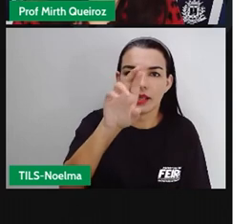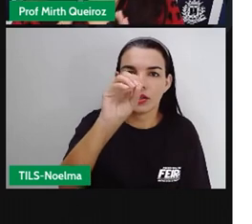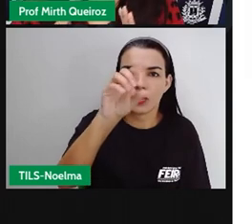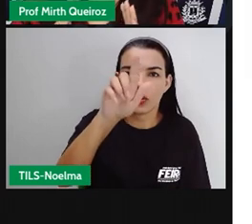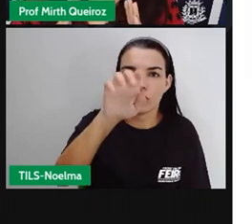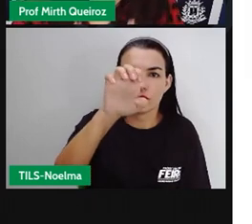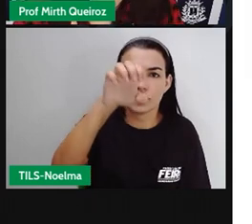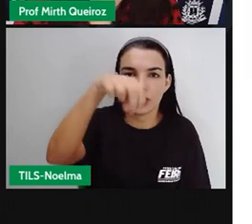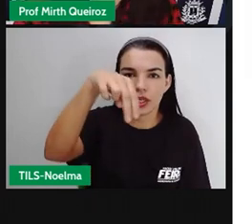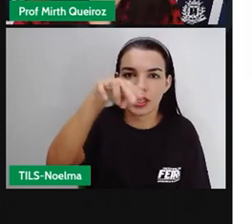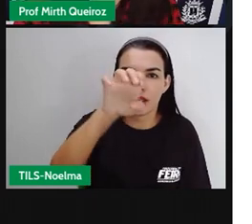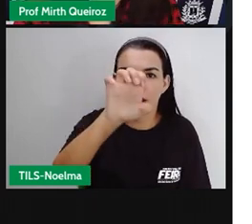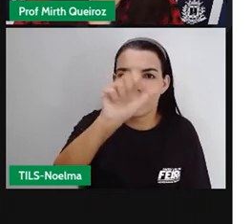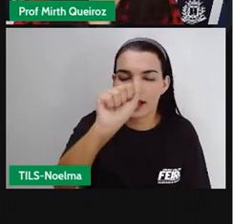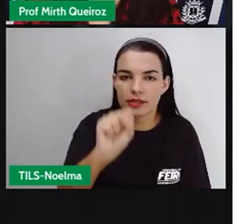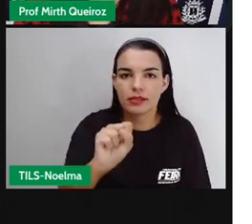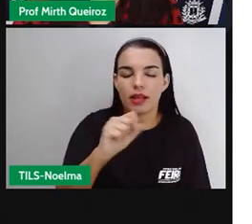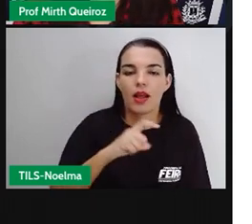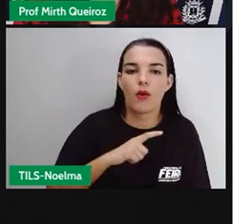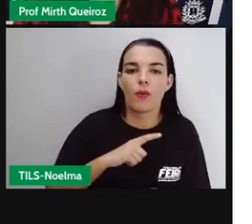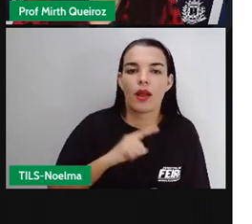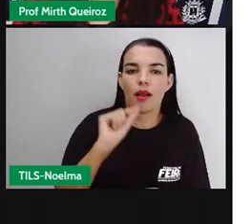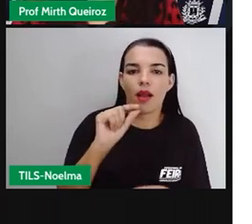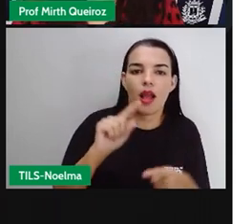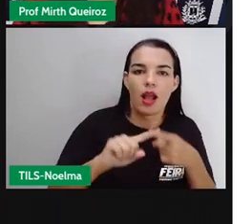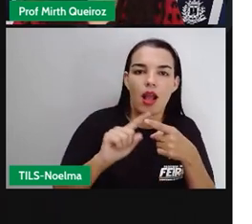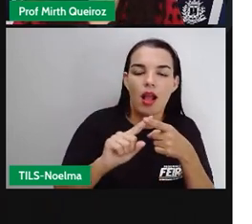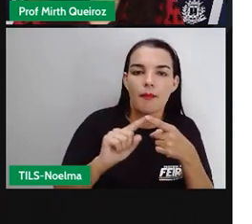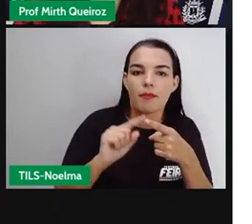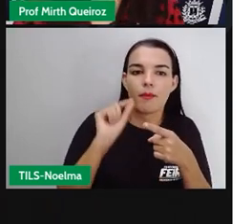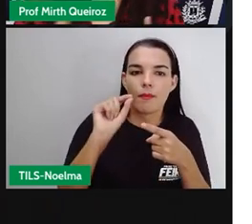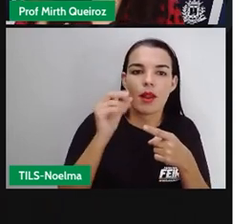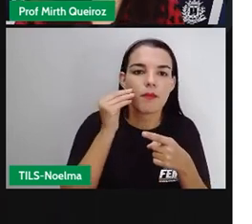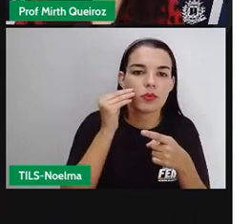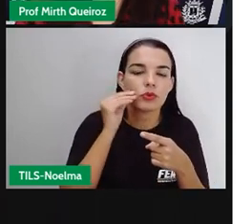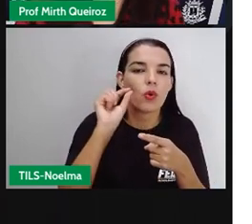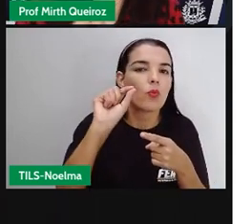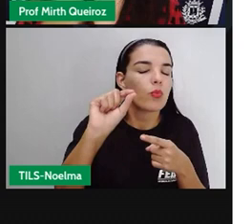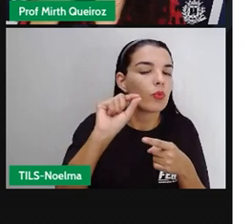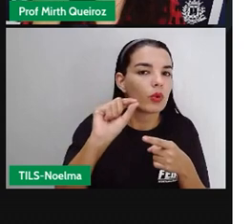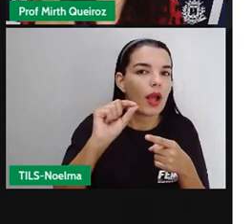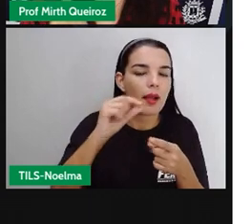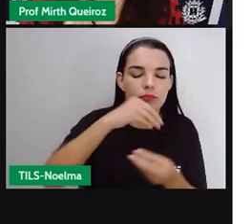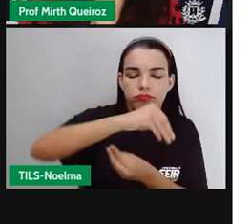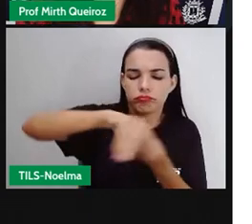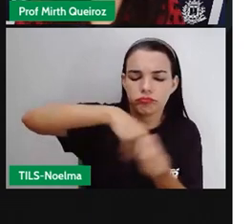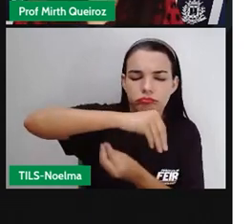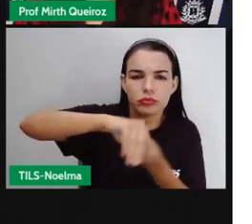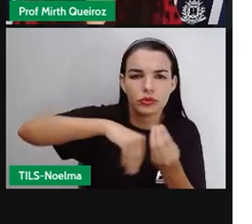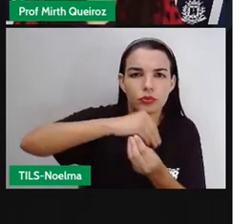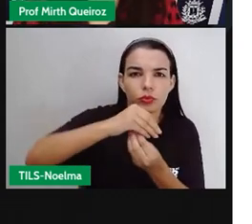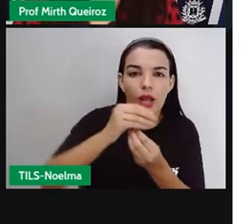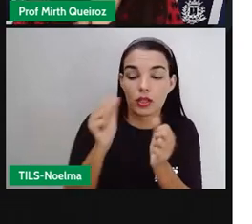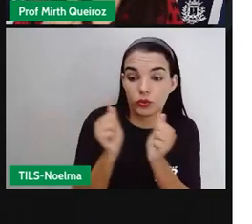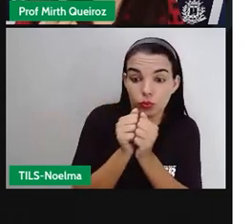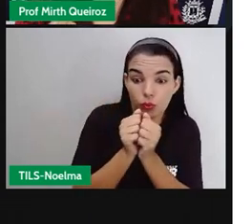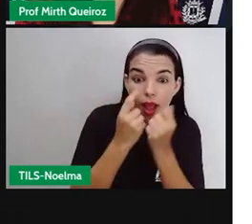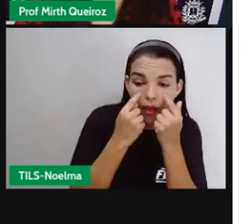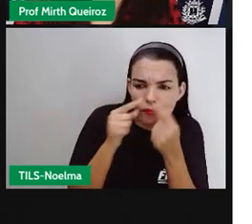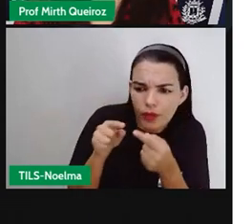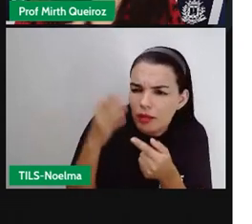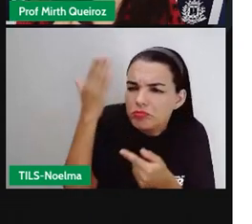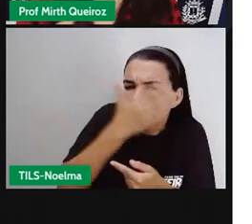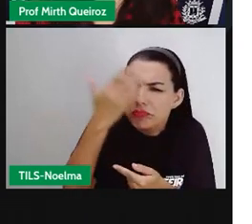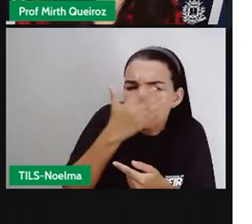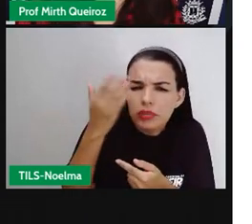nós colocamos em um único recipiente e ali vai se aparentar ser um único tipo de substância, porque não dá para a